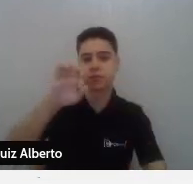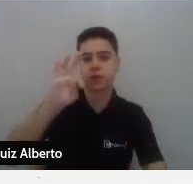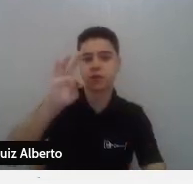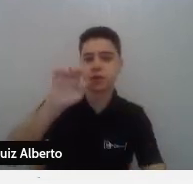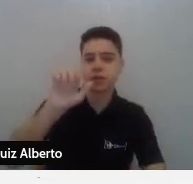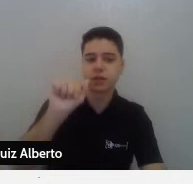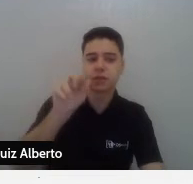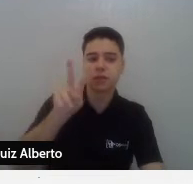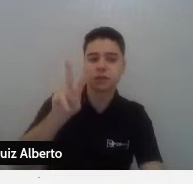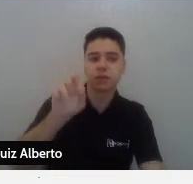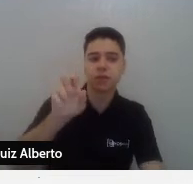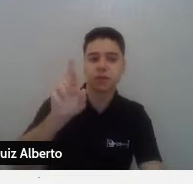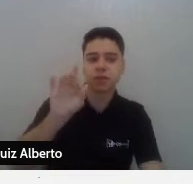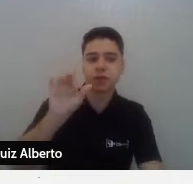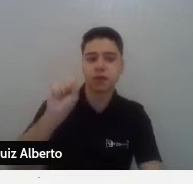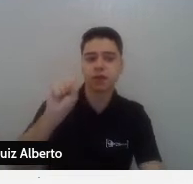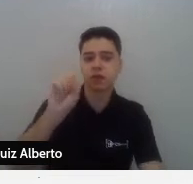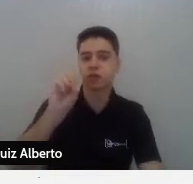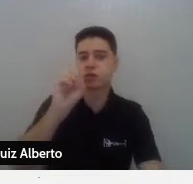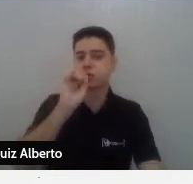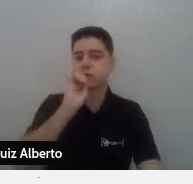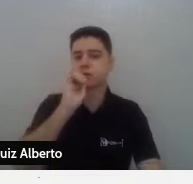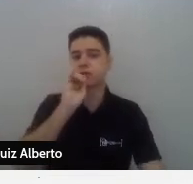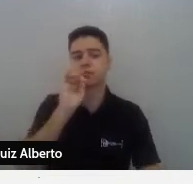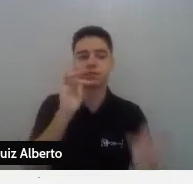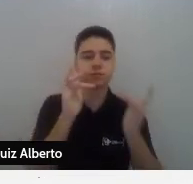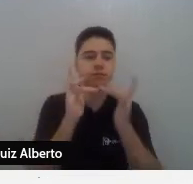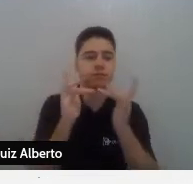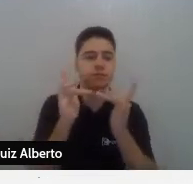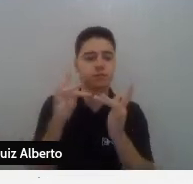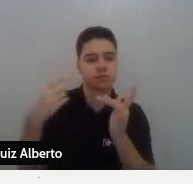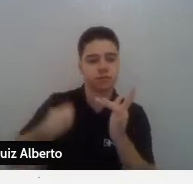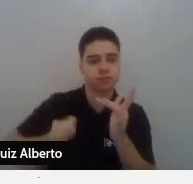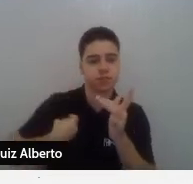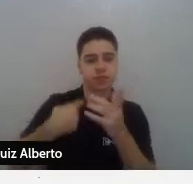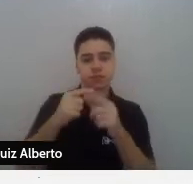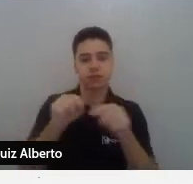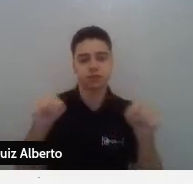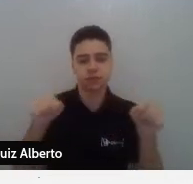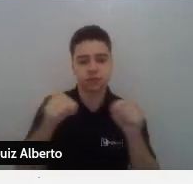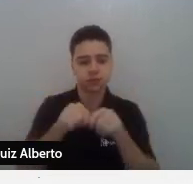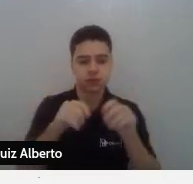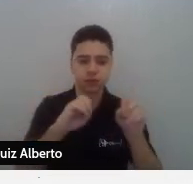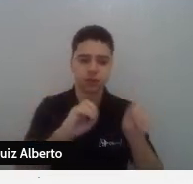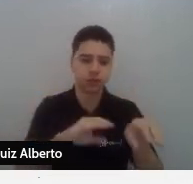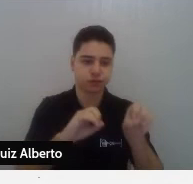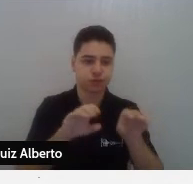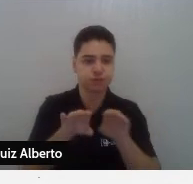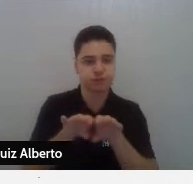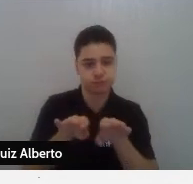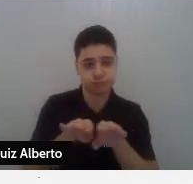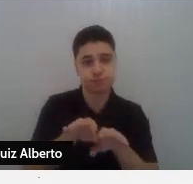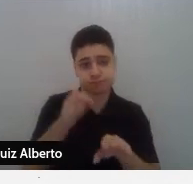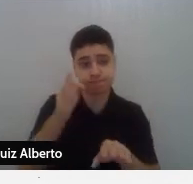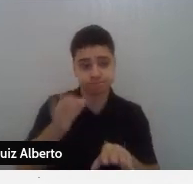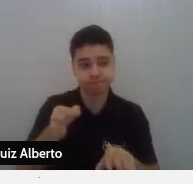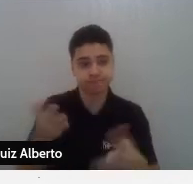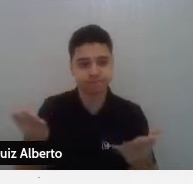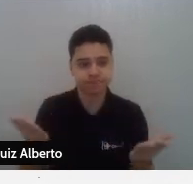de interatividade dentro da sala de aula também, certo?